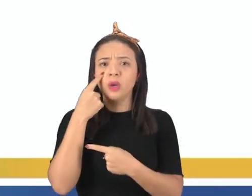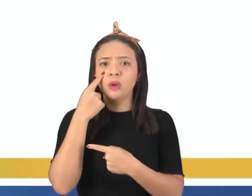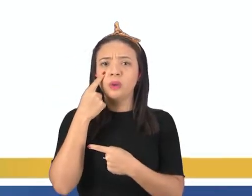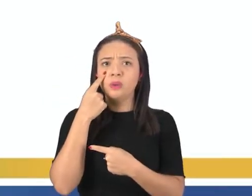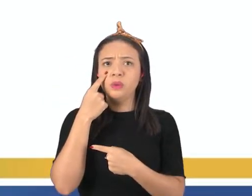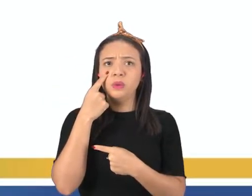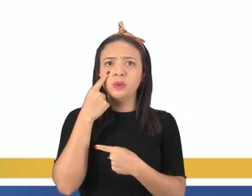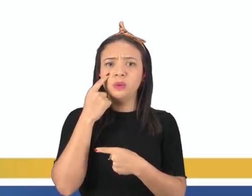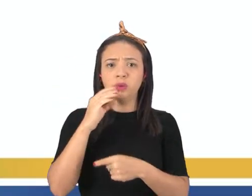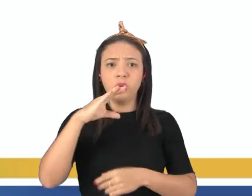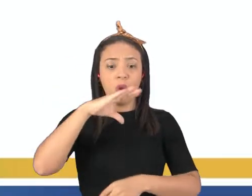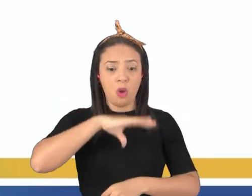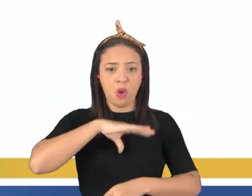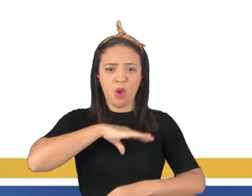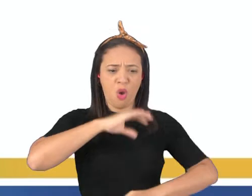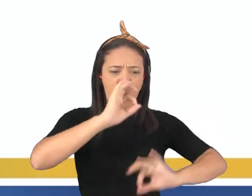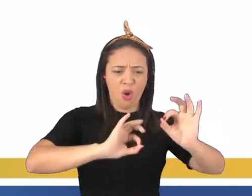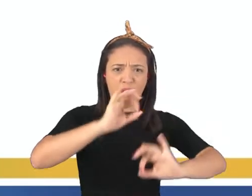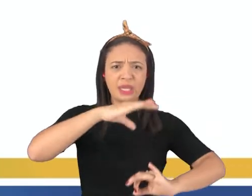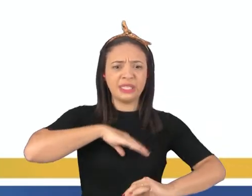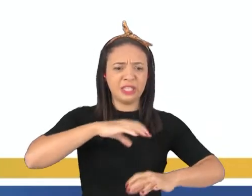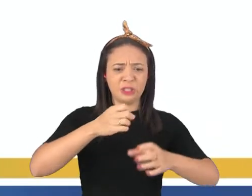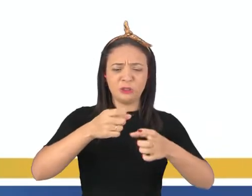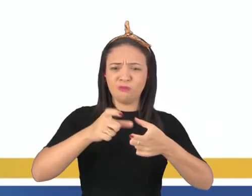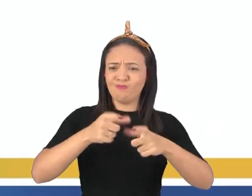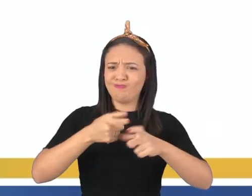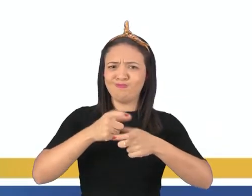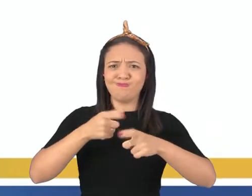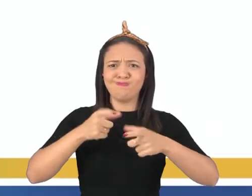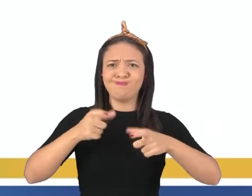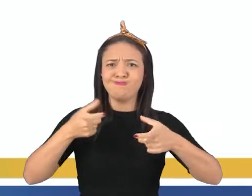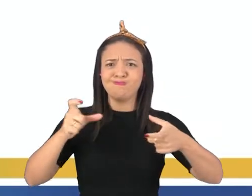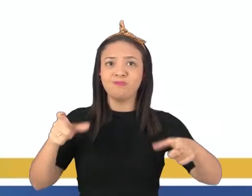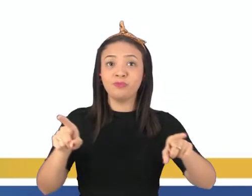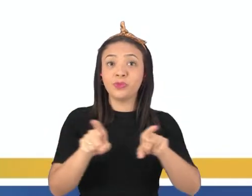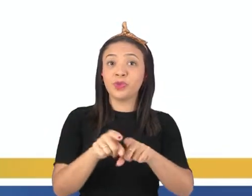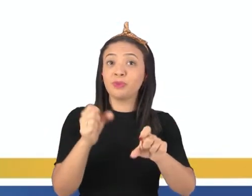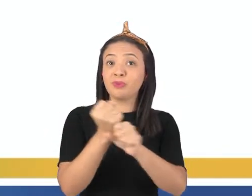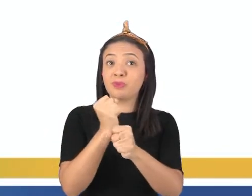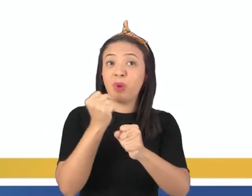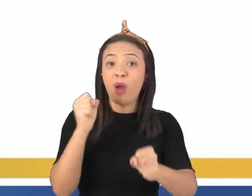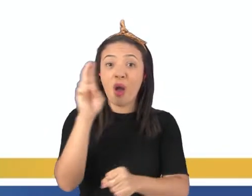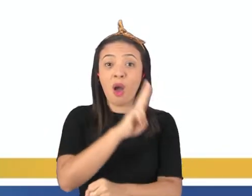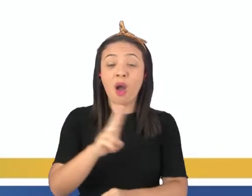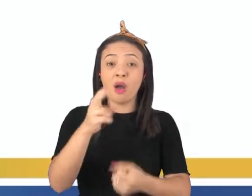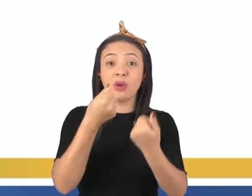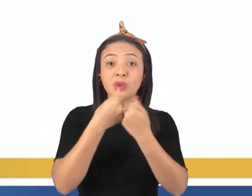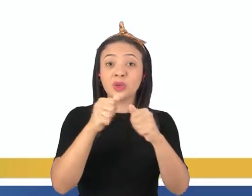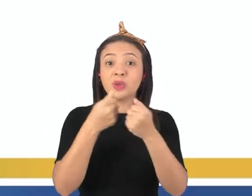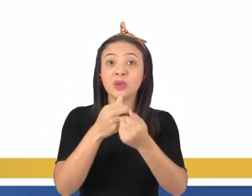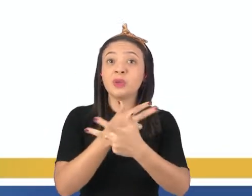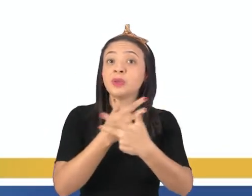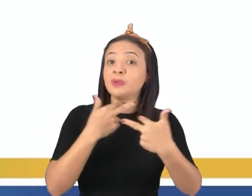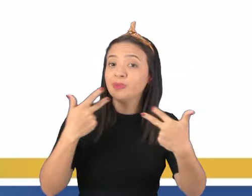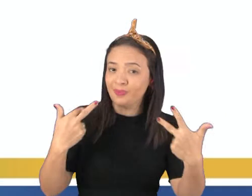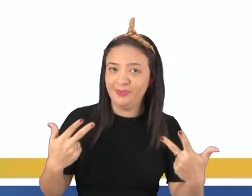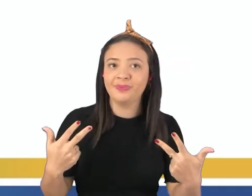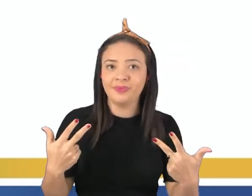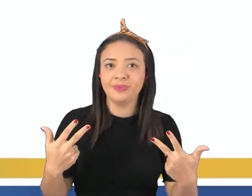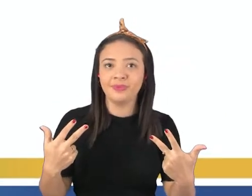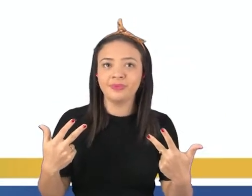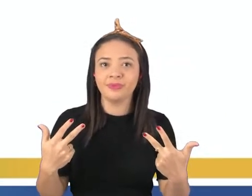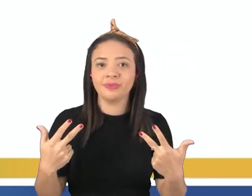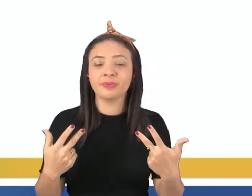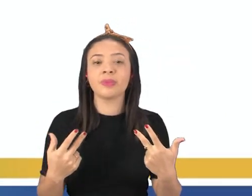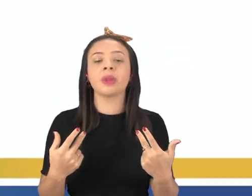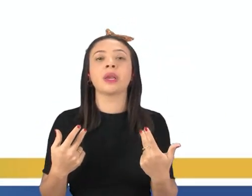palavra, de urbanização se associou ao aumento do uso de veículos motorizados, tanto